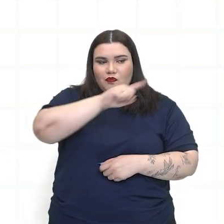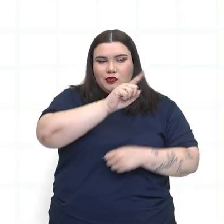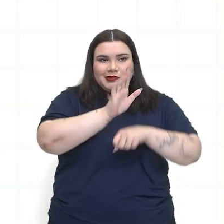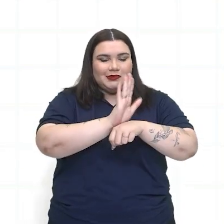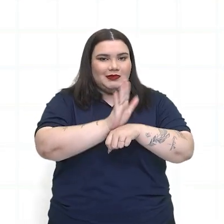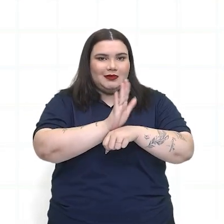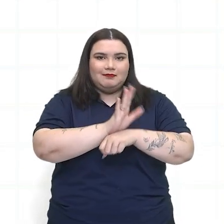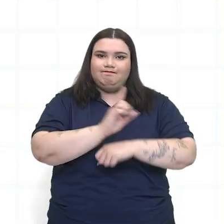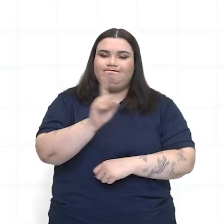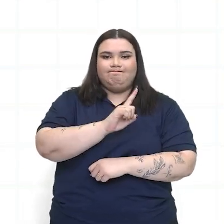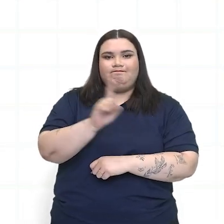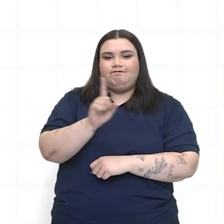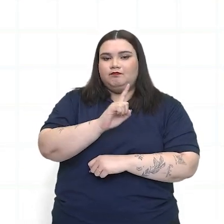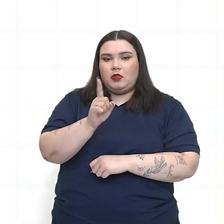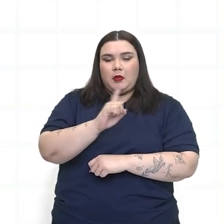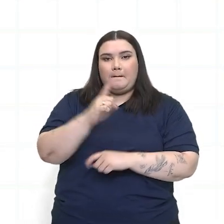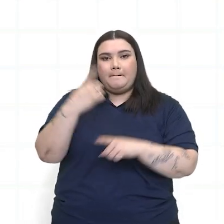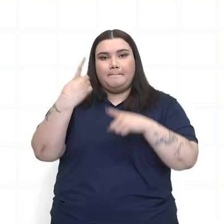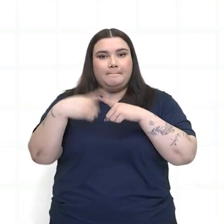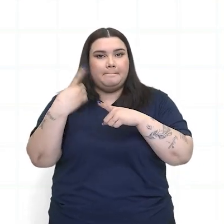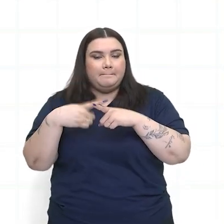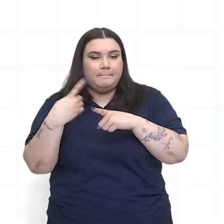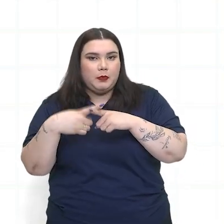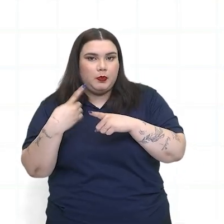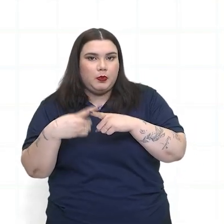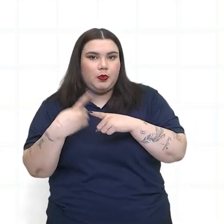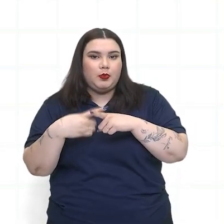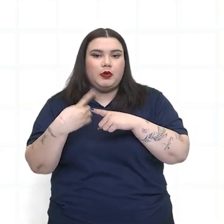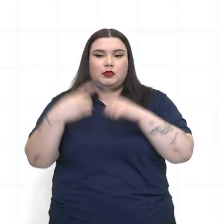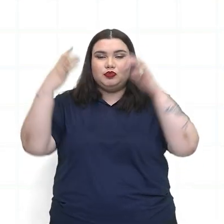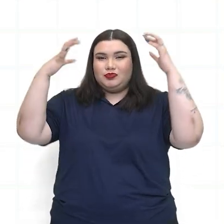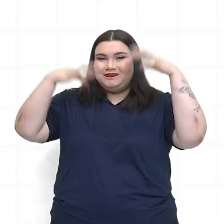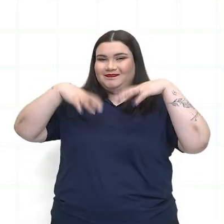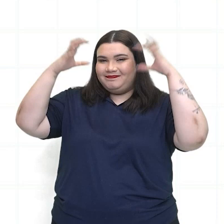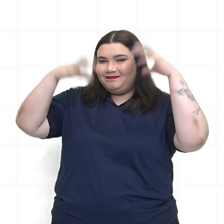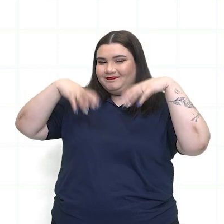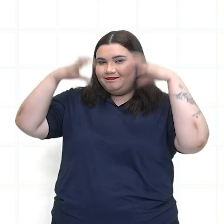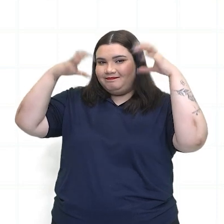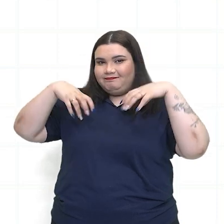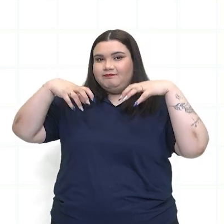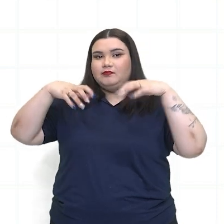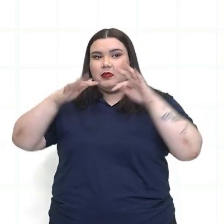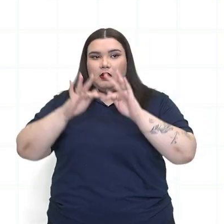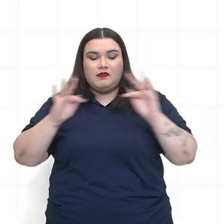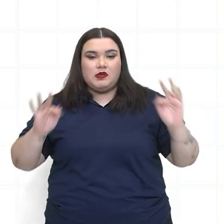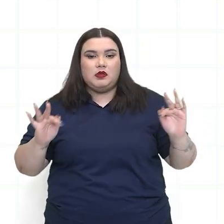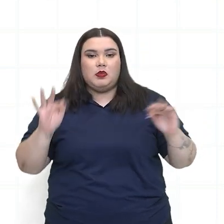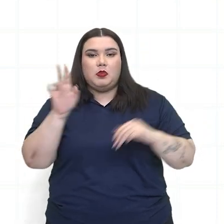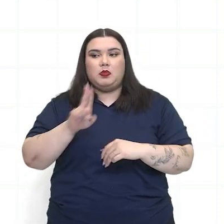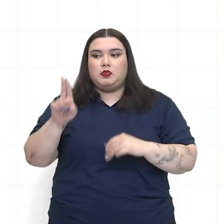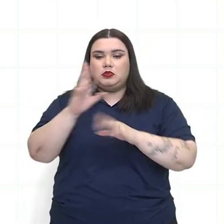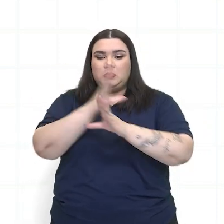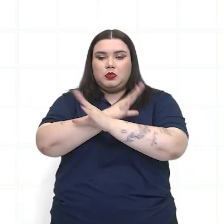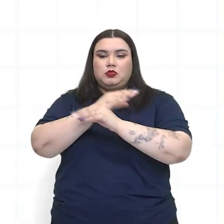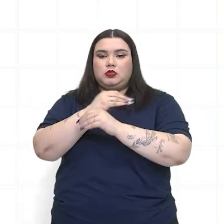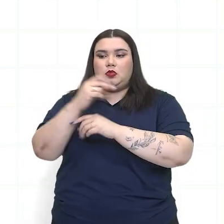ao cinema. Eu tenho essa primeira oração coordenada, pois choveu bastante. E aqui eu tenho a